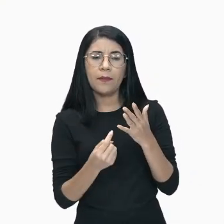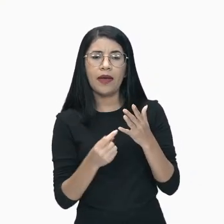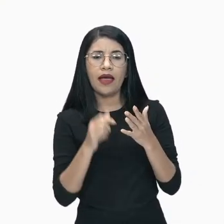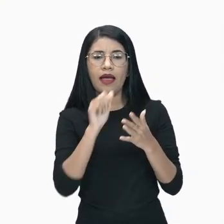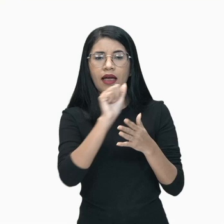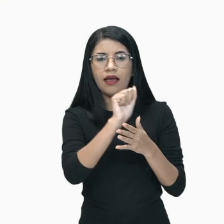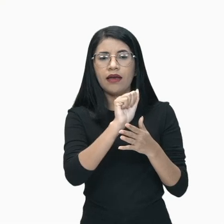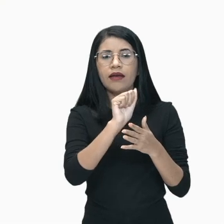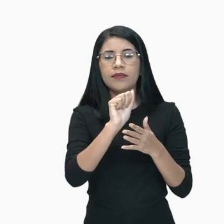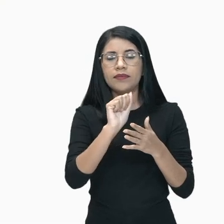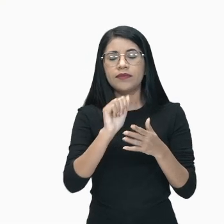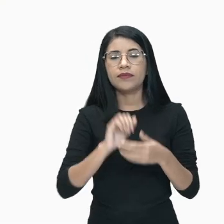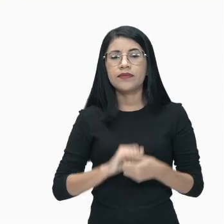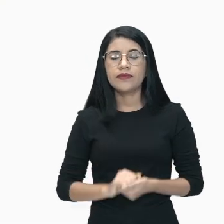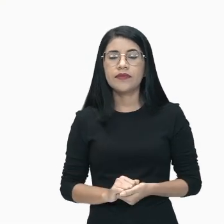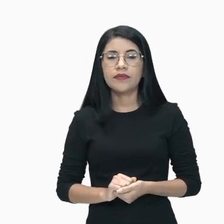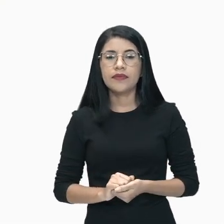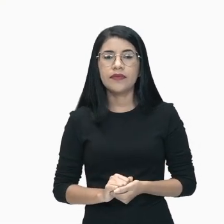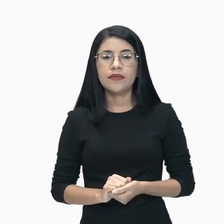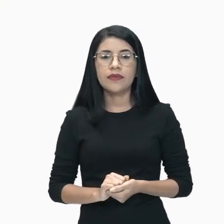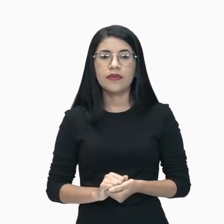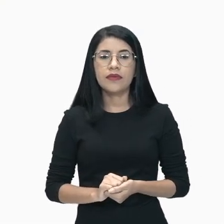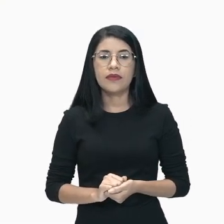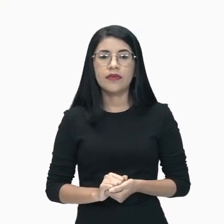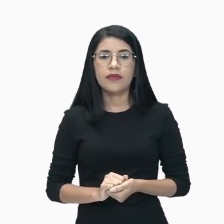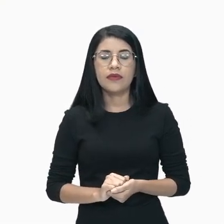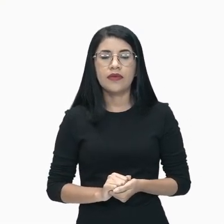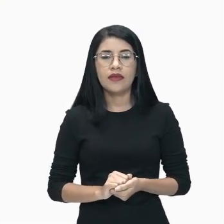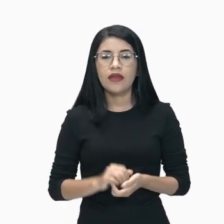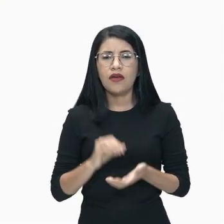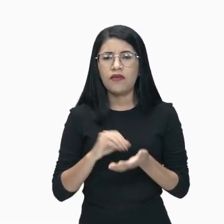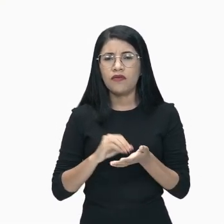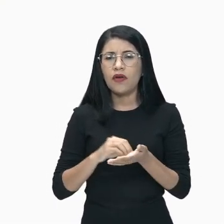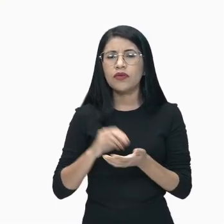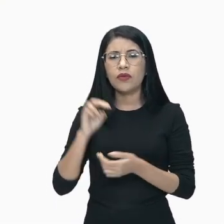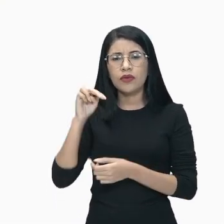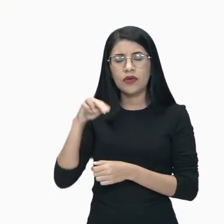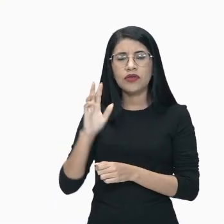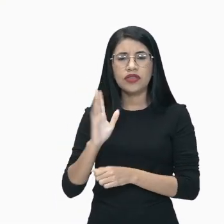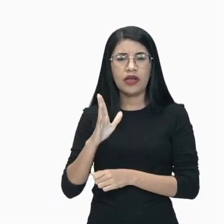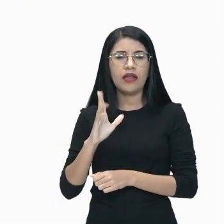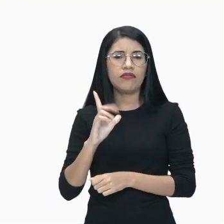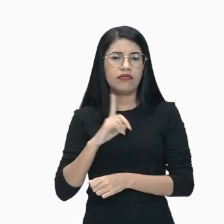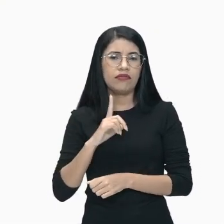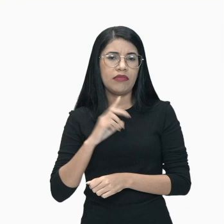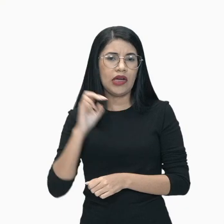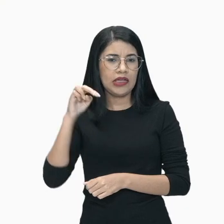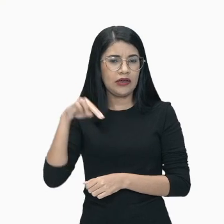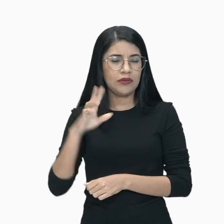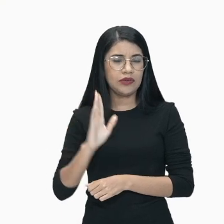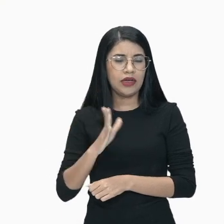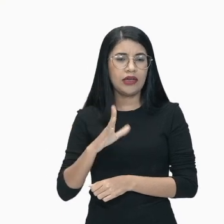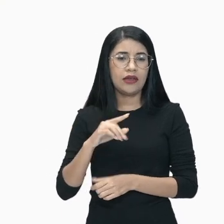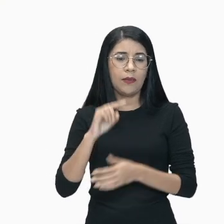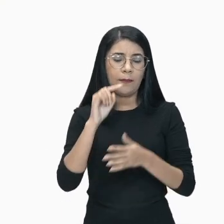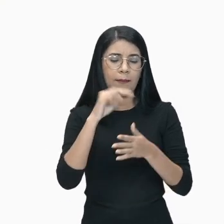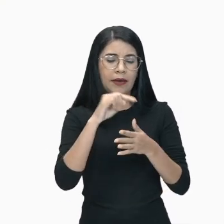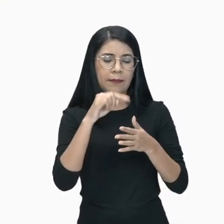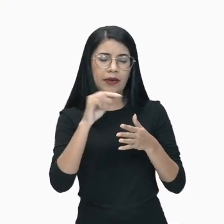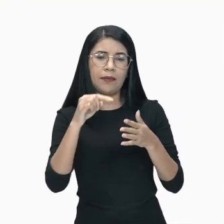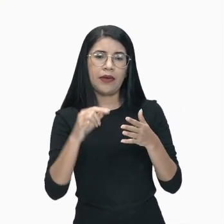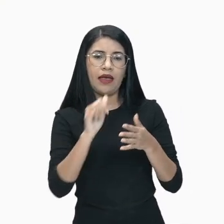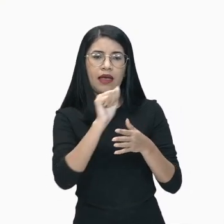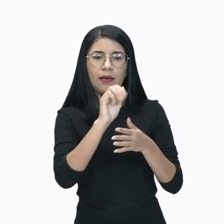A, né? Não coloquei a unidade de medida porque já está tudo em newton. Então, alternativa A, B, C, D e